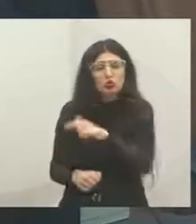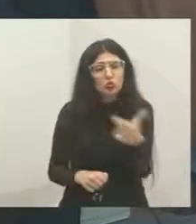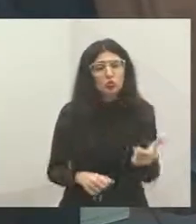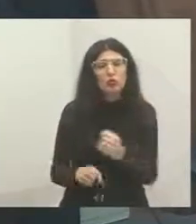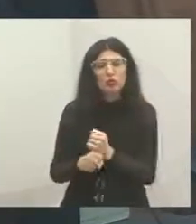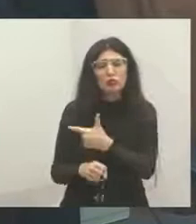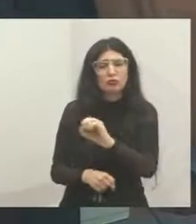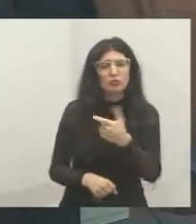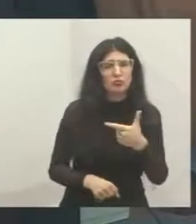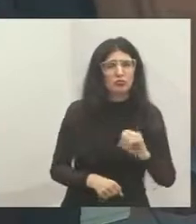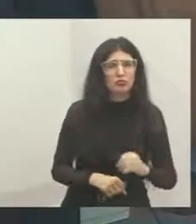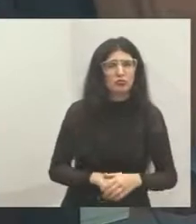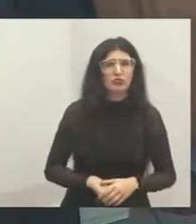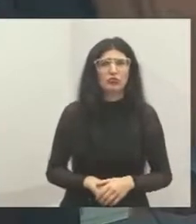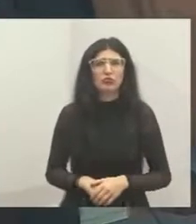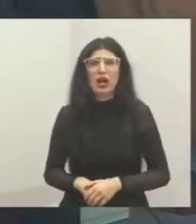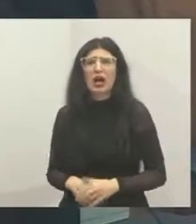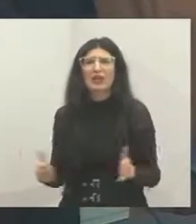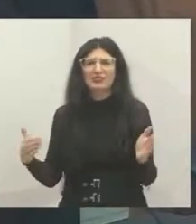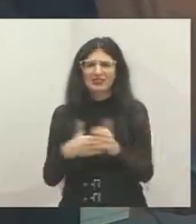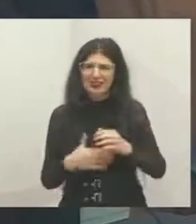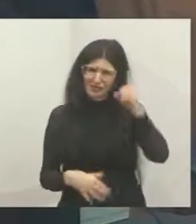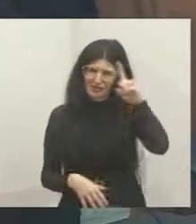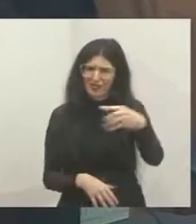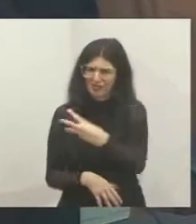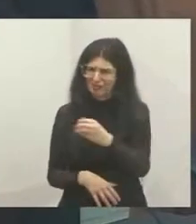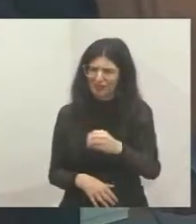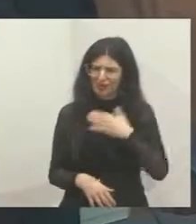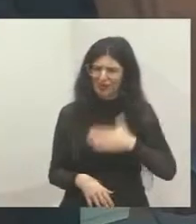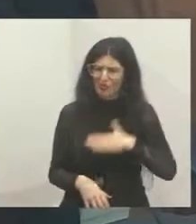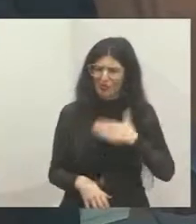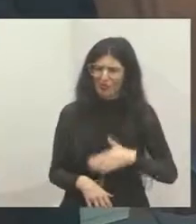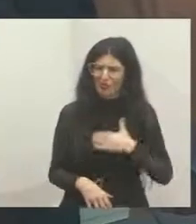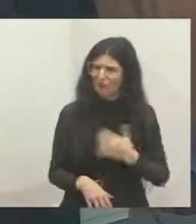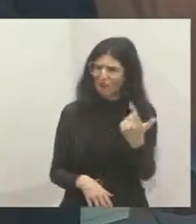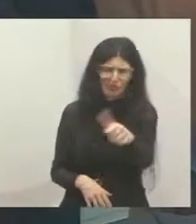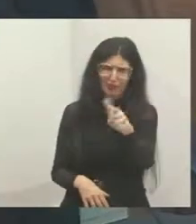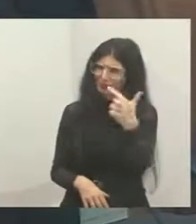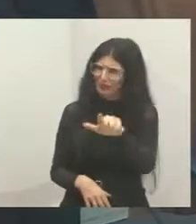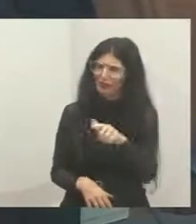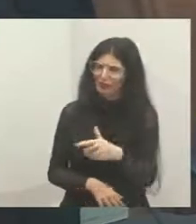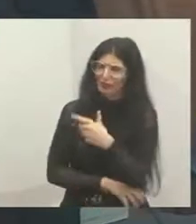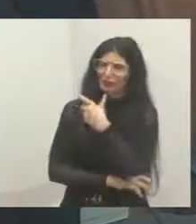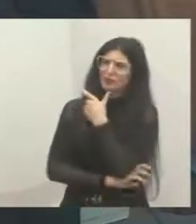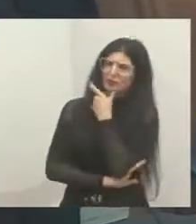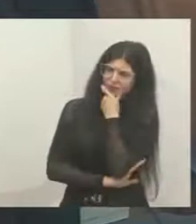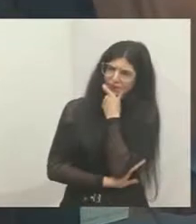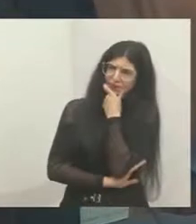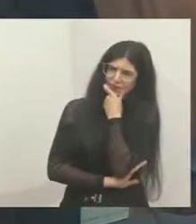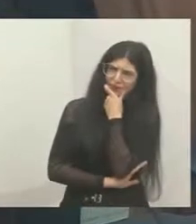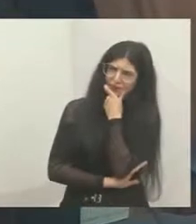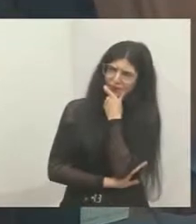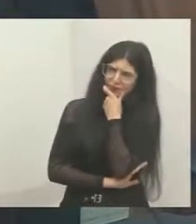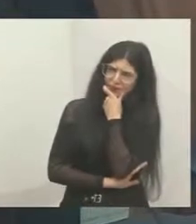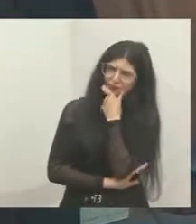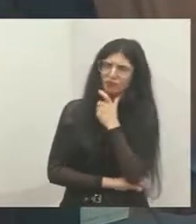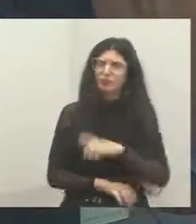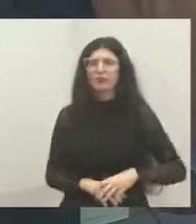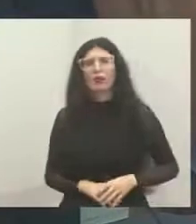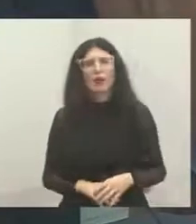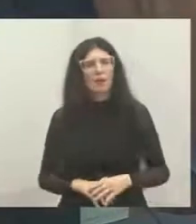30 ou 31 de agosto de 2020. Então, é bom dar uma olhada nisso, porque eu acho que isso não tem impedimento